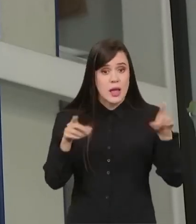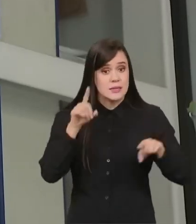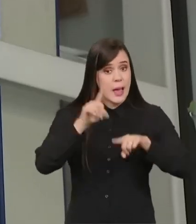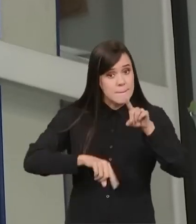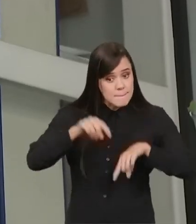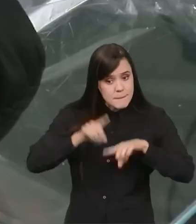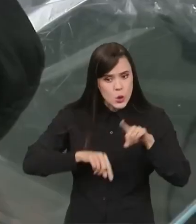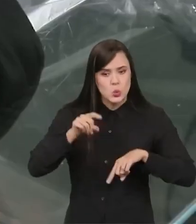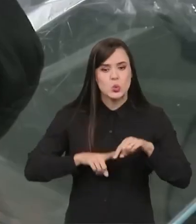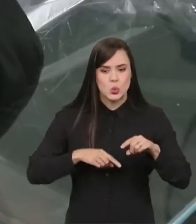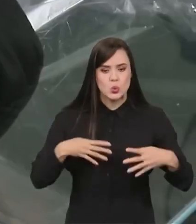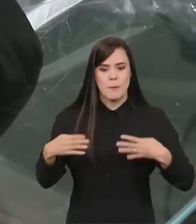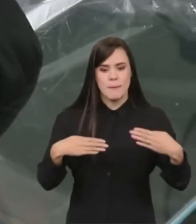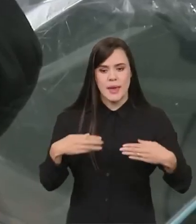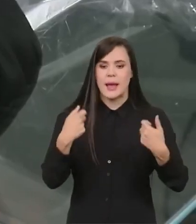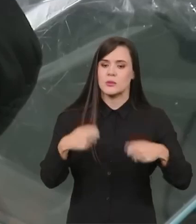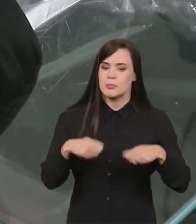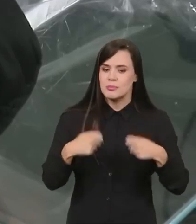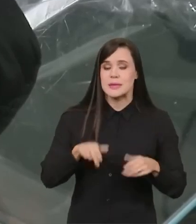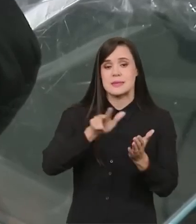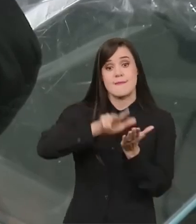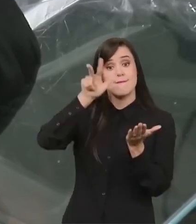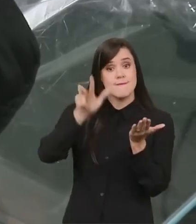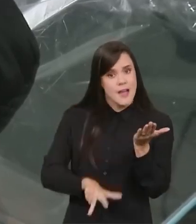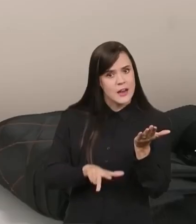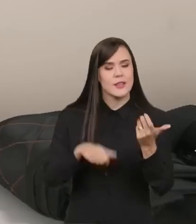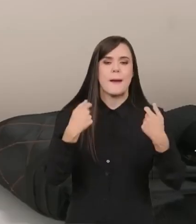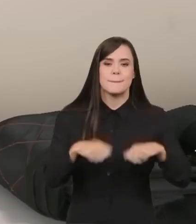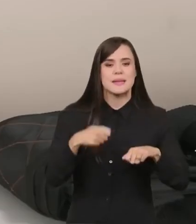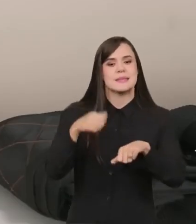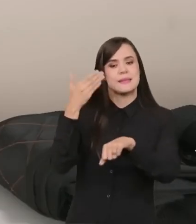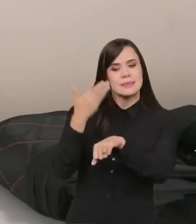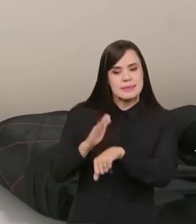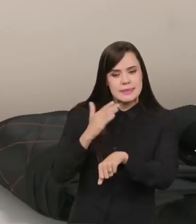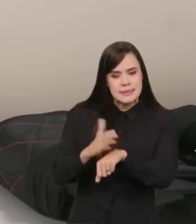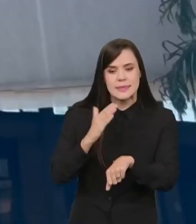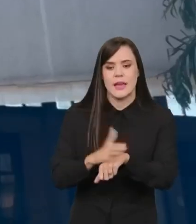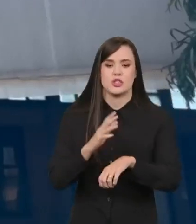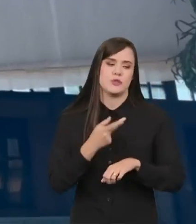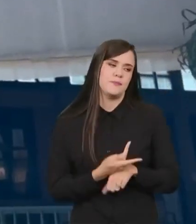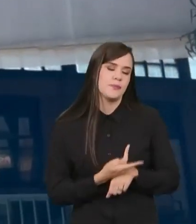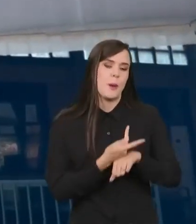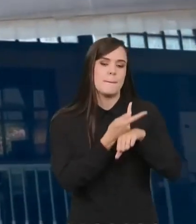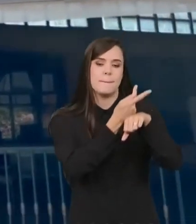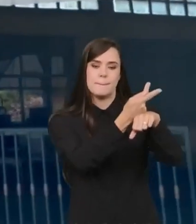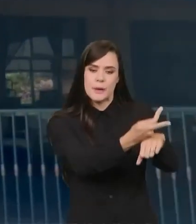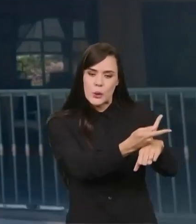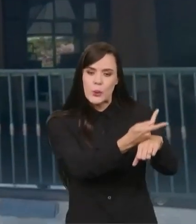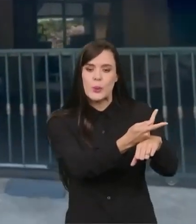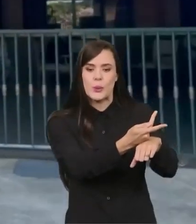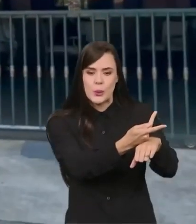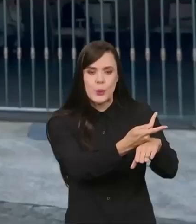no mercado, você precisa de validar. Mas para validar, tem que fazer teste. Aí eu procurei um